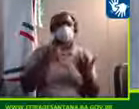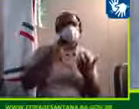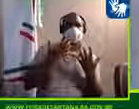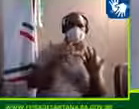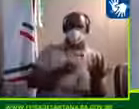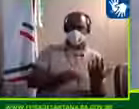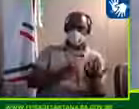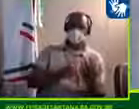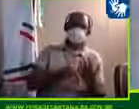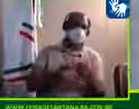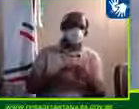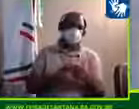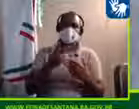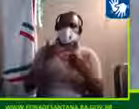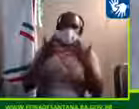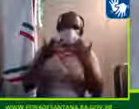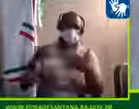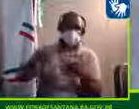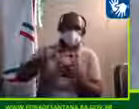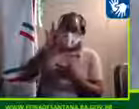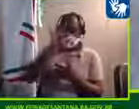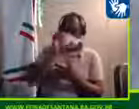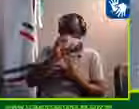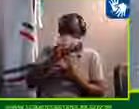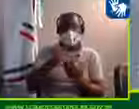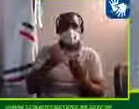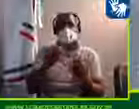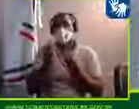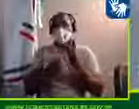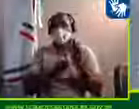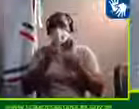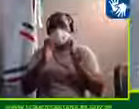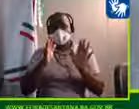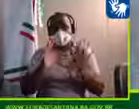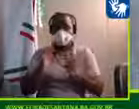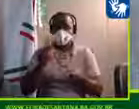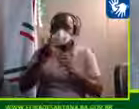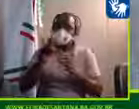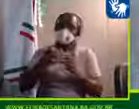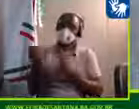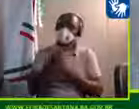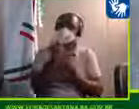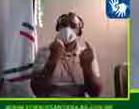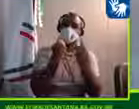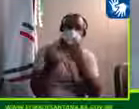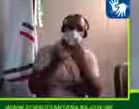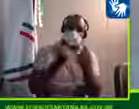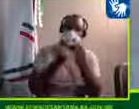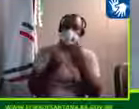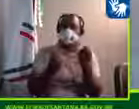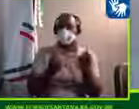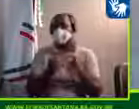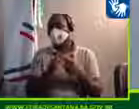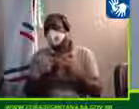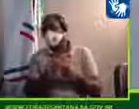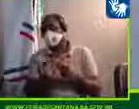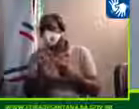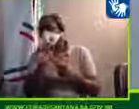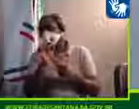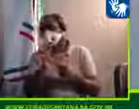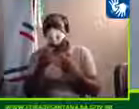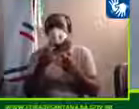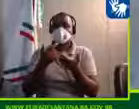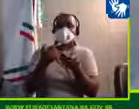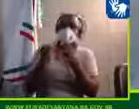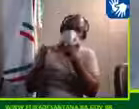E voltando à realidade de Feira de Santana, né, que já foi retratada nessa entrevista sobre essa reportagem que